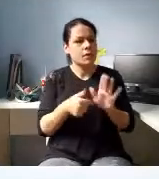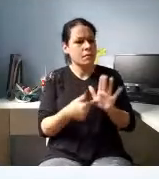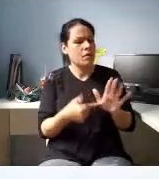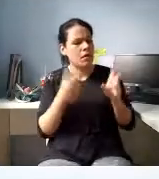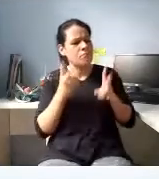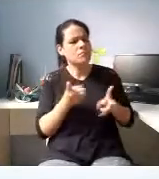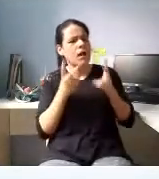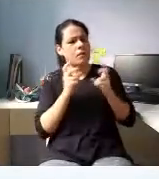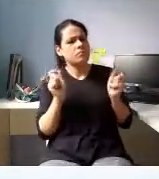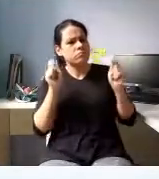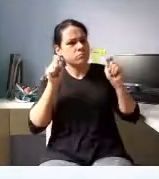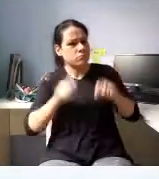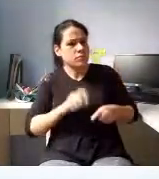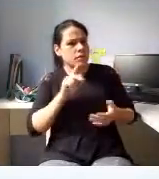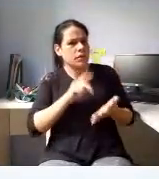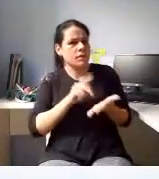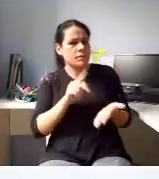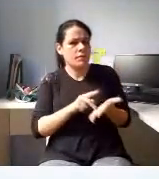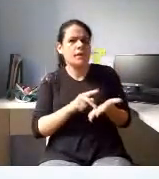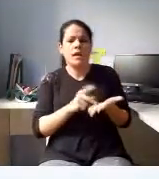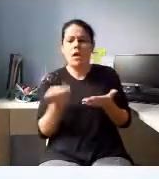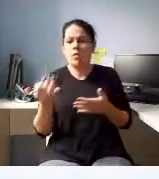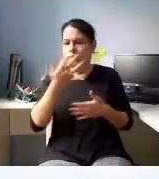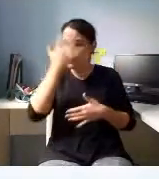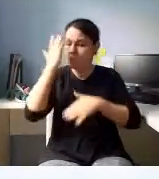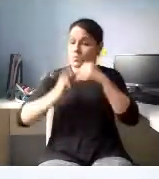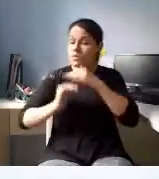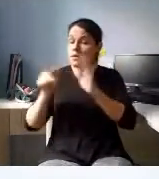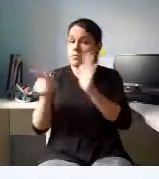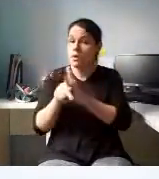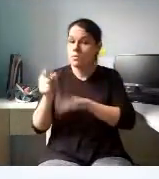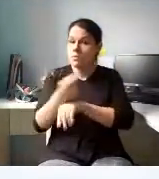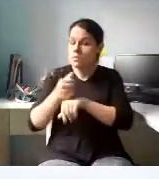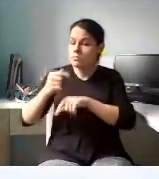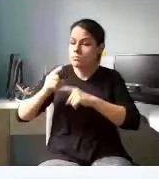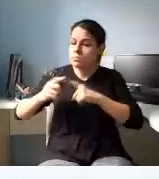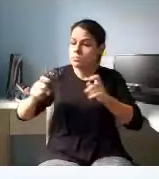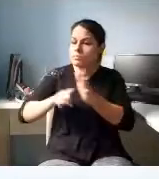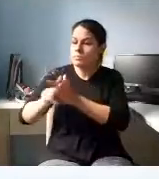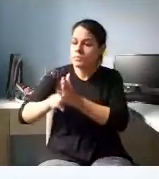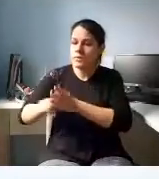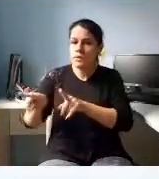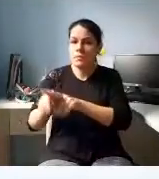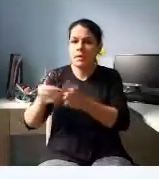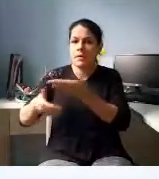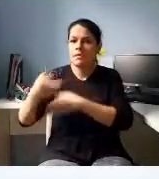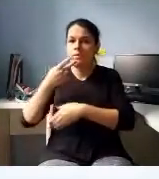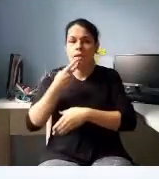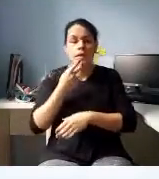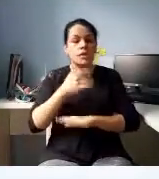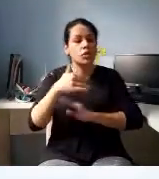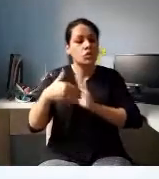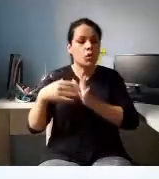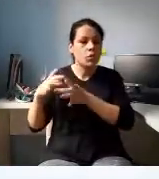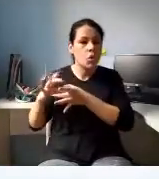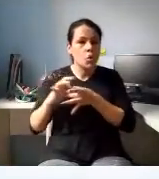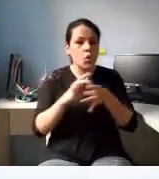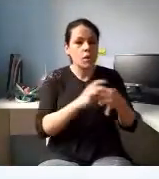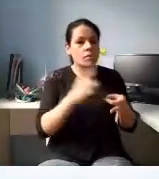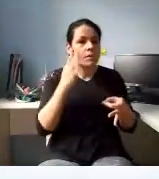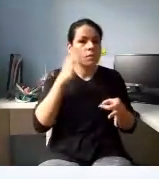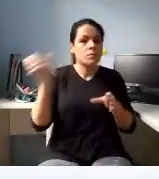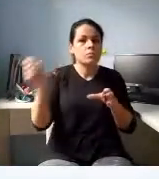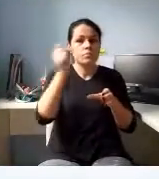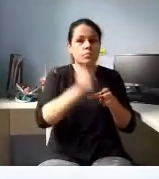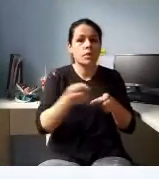pode ser, né, alguns articulistas acham, que mesmo da cadeia ele está tentando influir nessa sucessão,